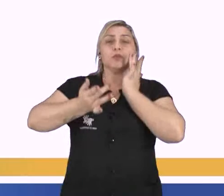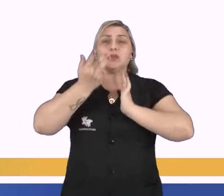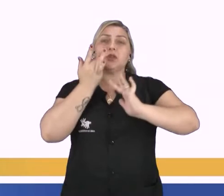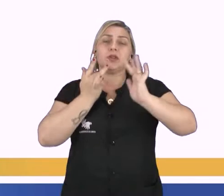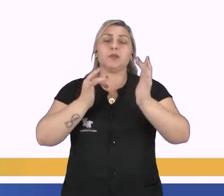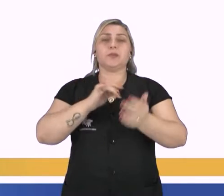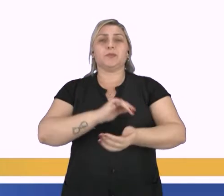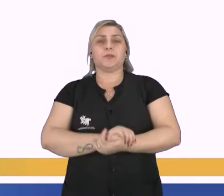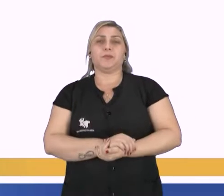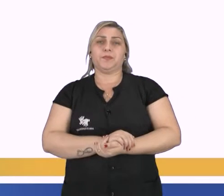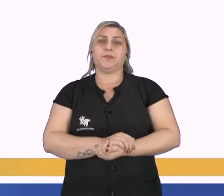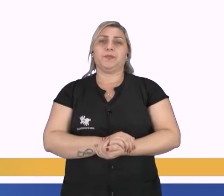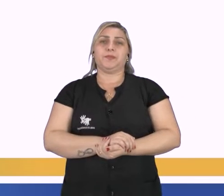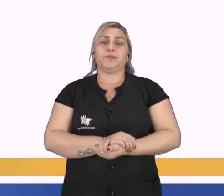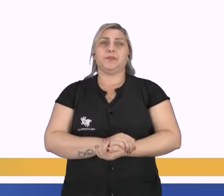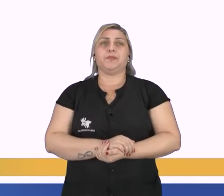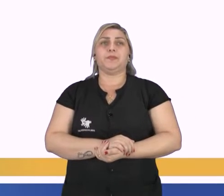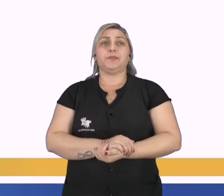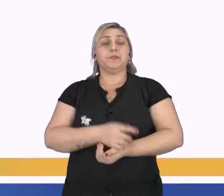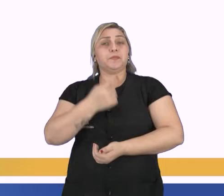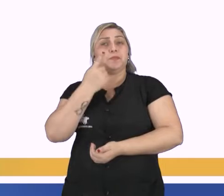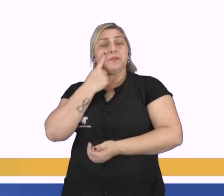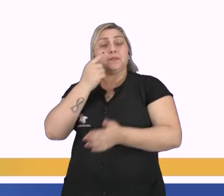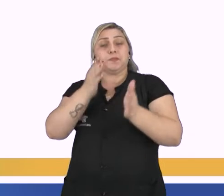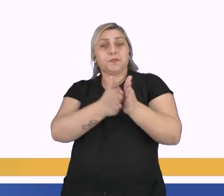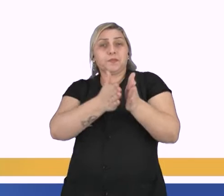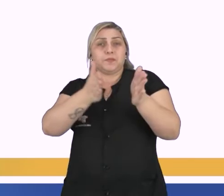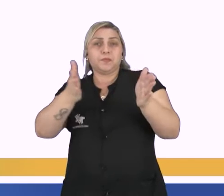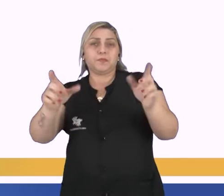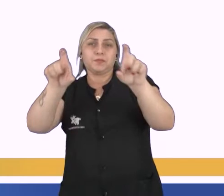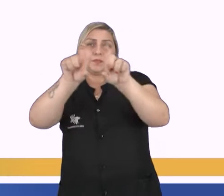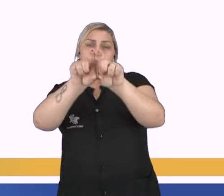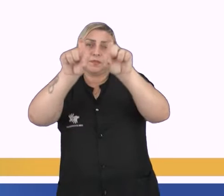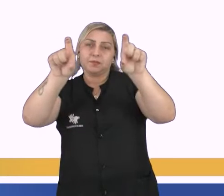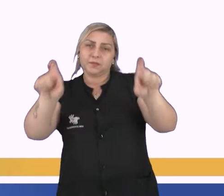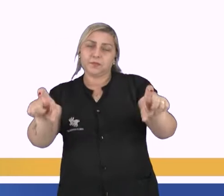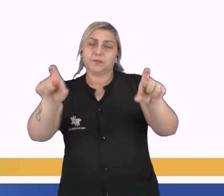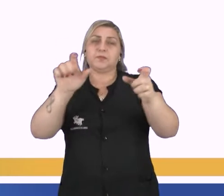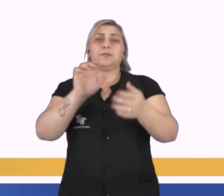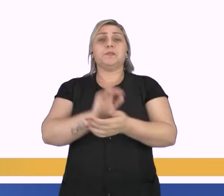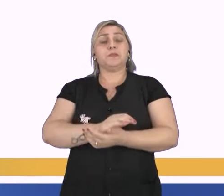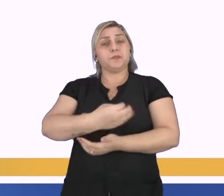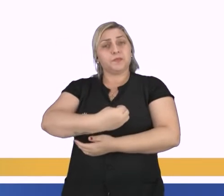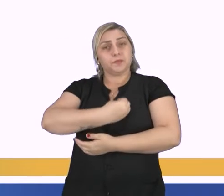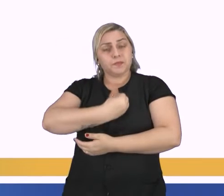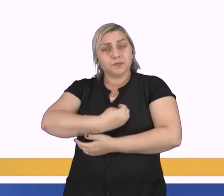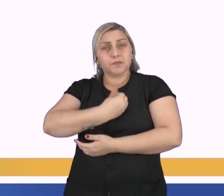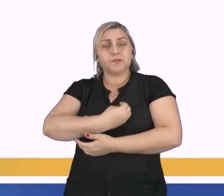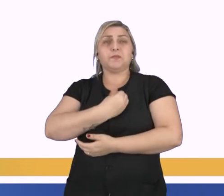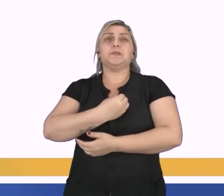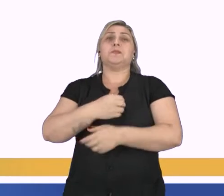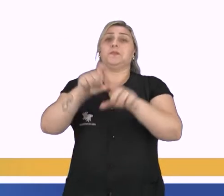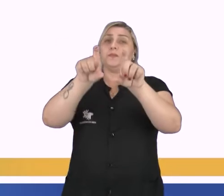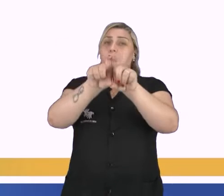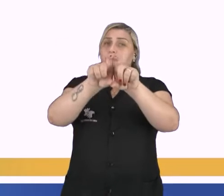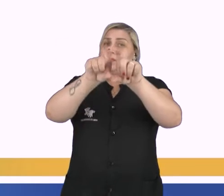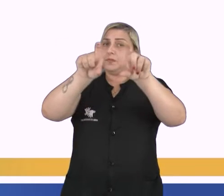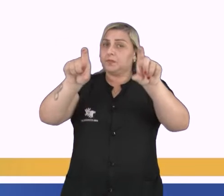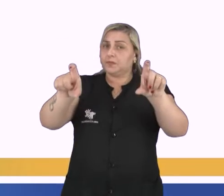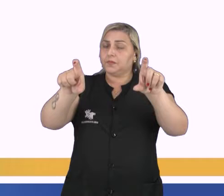Vamos verificar aqui, vejamos os períodos e as orações presentes aqui nesse parágrafo, tá